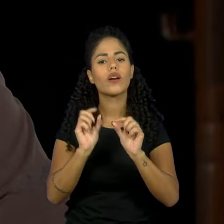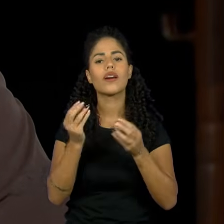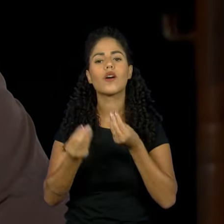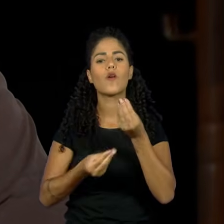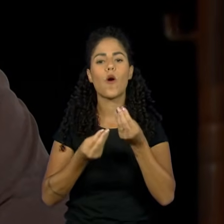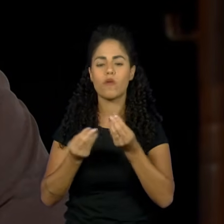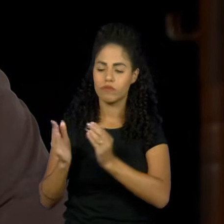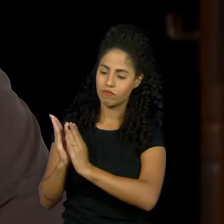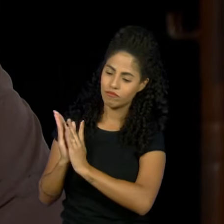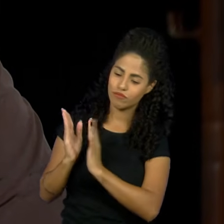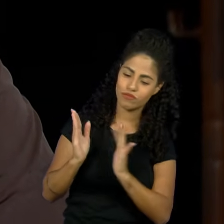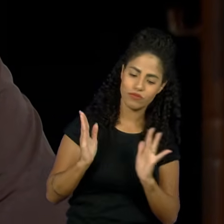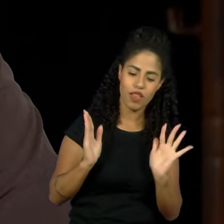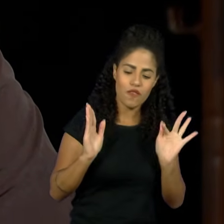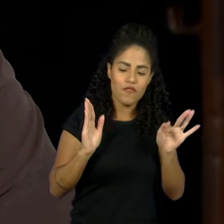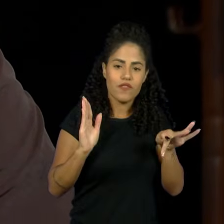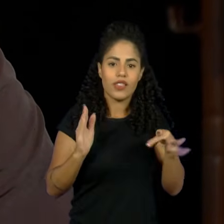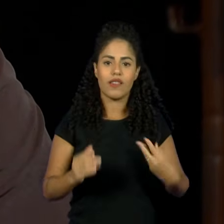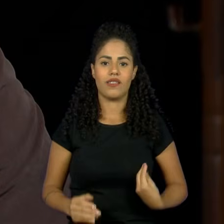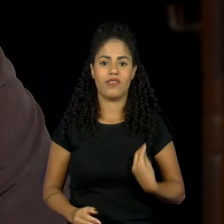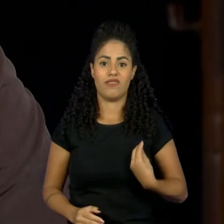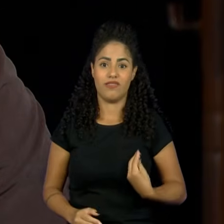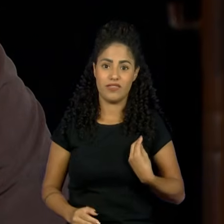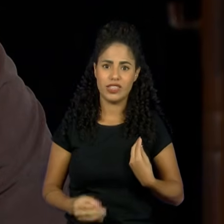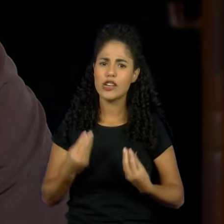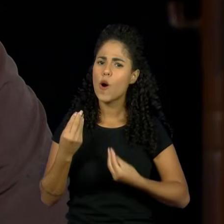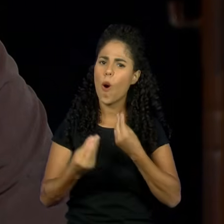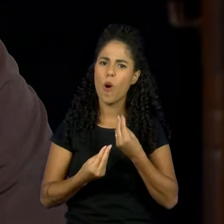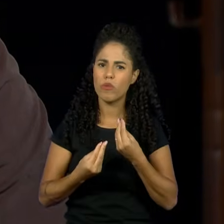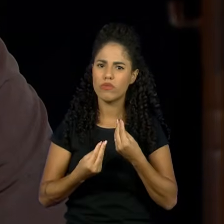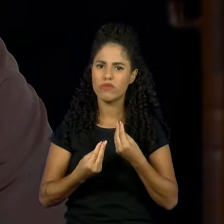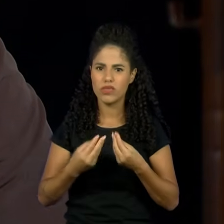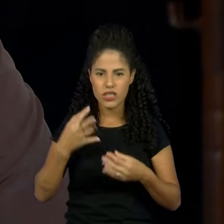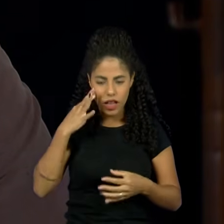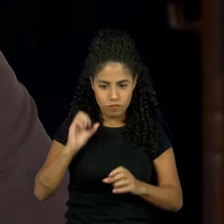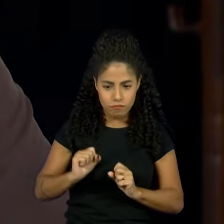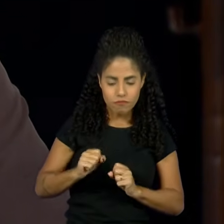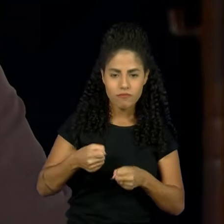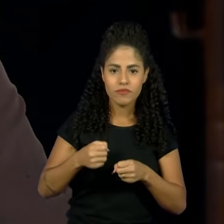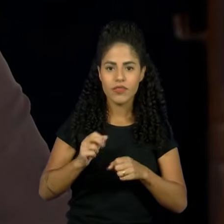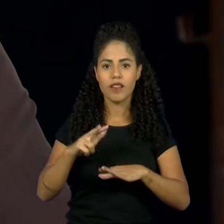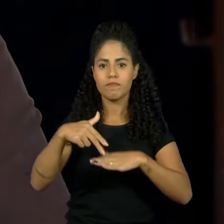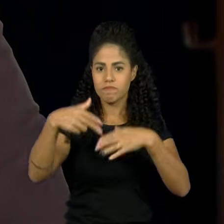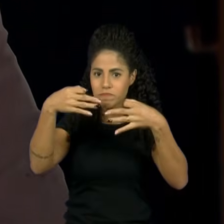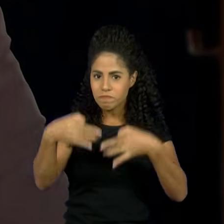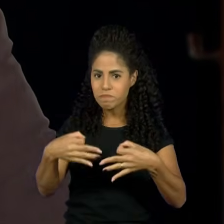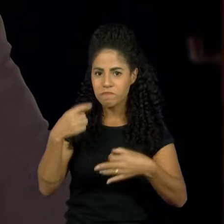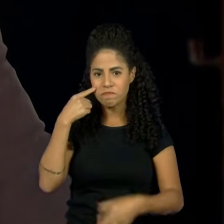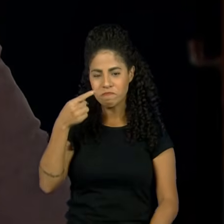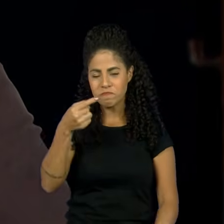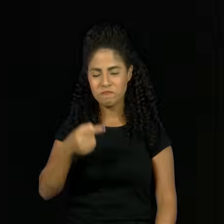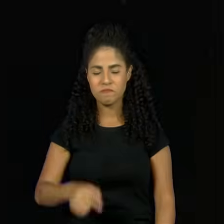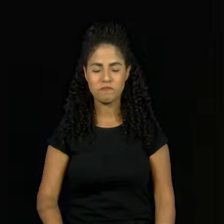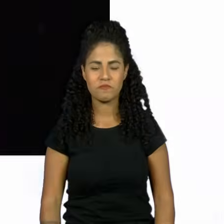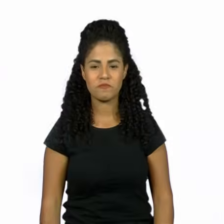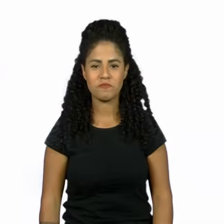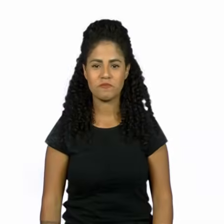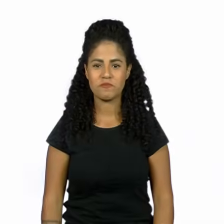da vida. Dá para encarar com serenidade? Eu espero que sim. Até